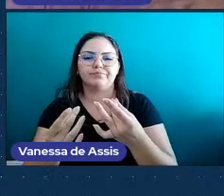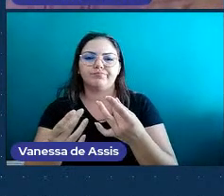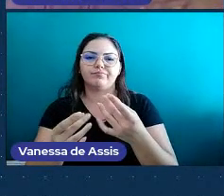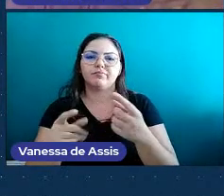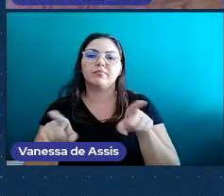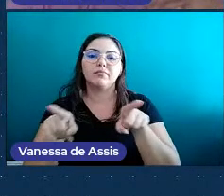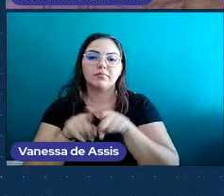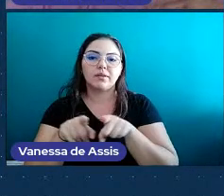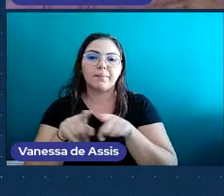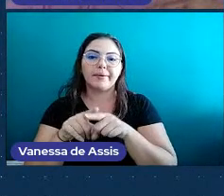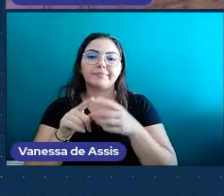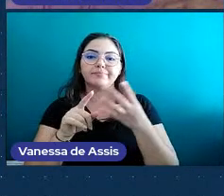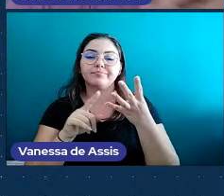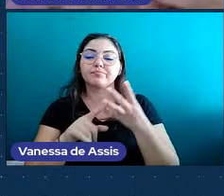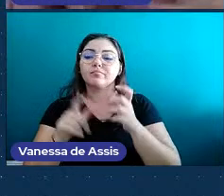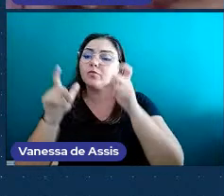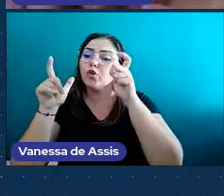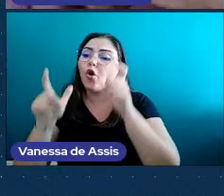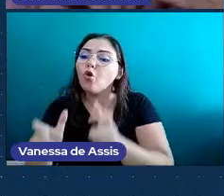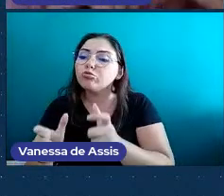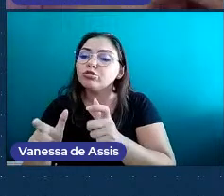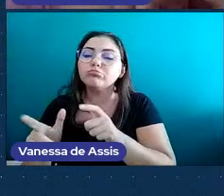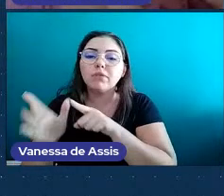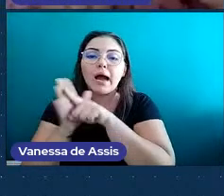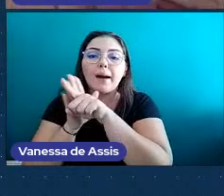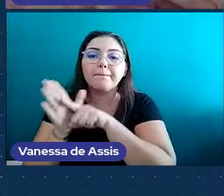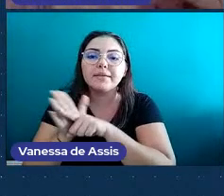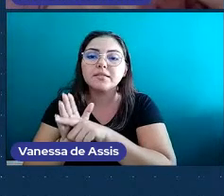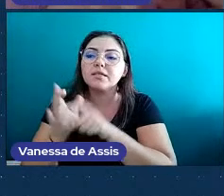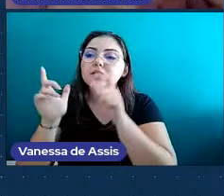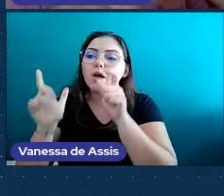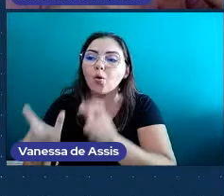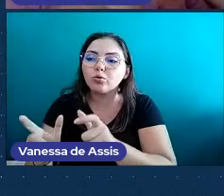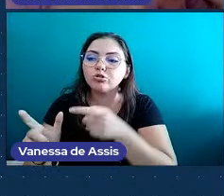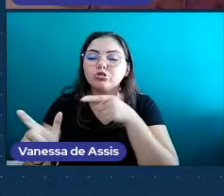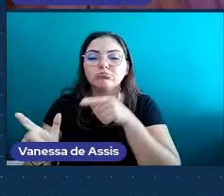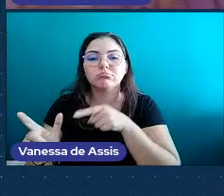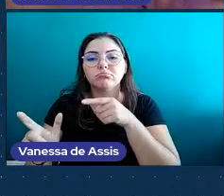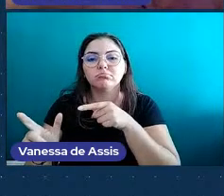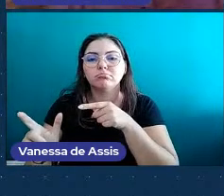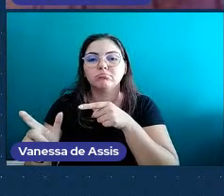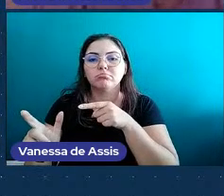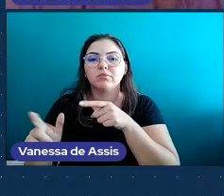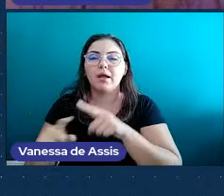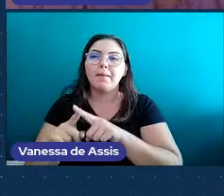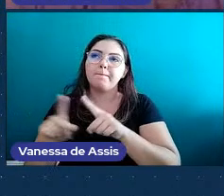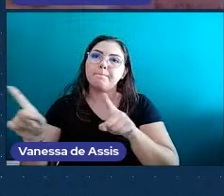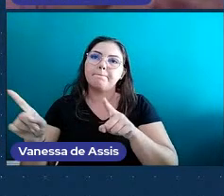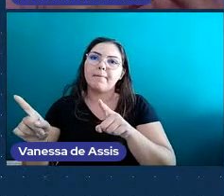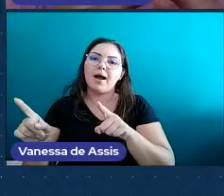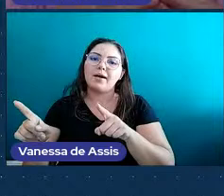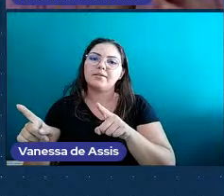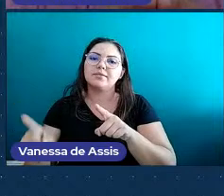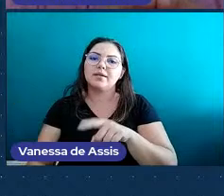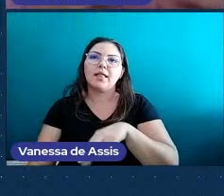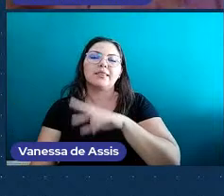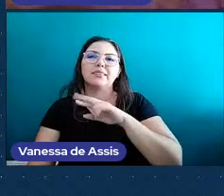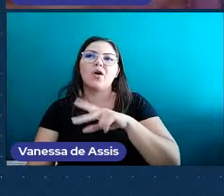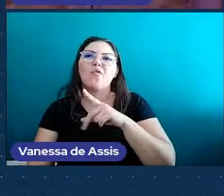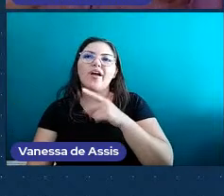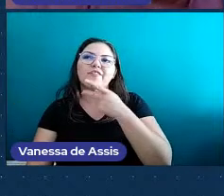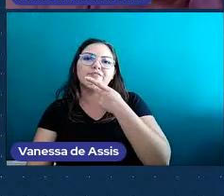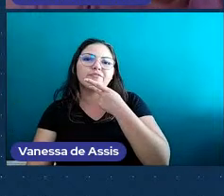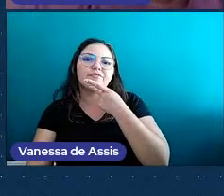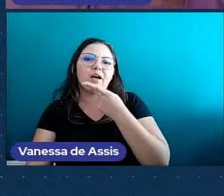local que essa pesquisa vai se realizar, mas dizer o local não significa revelar esse local. Eu posso dizer que é